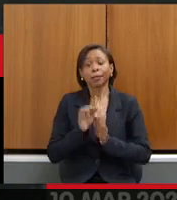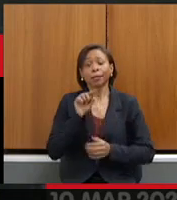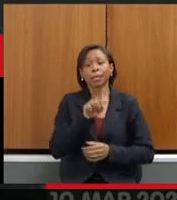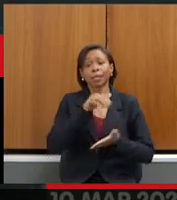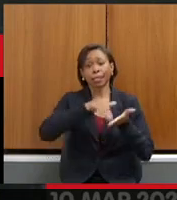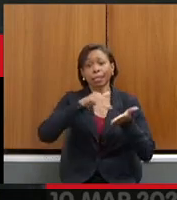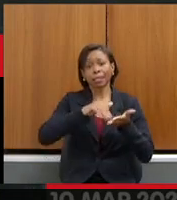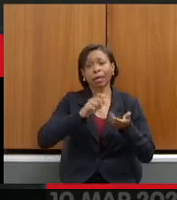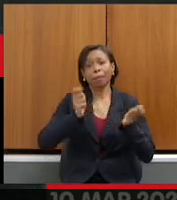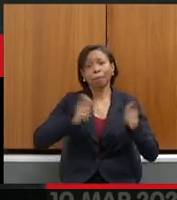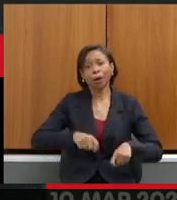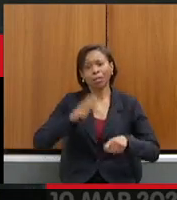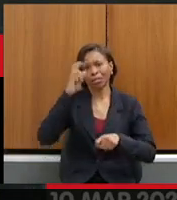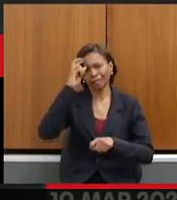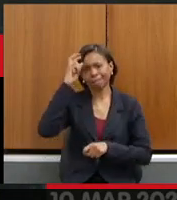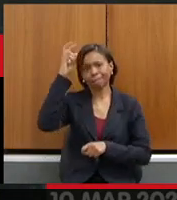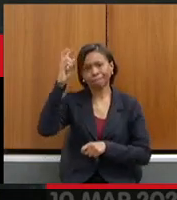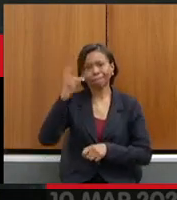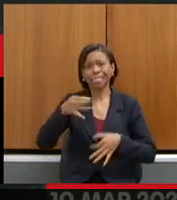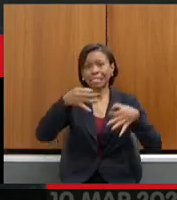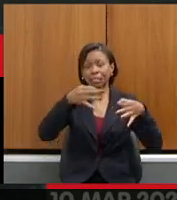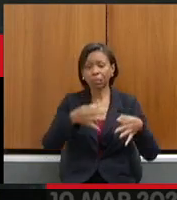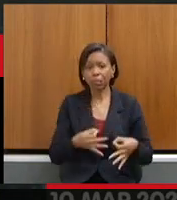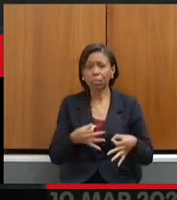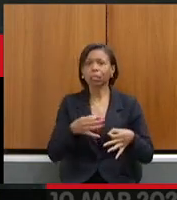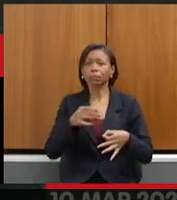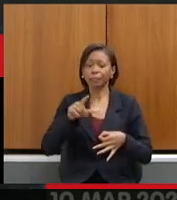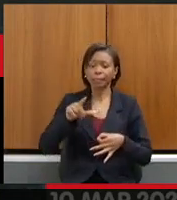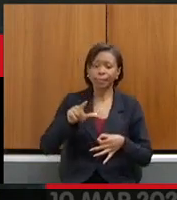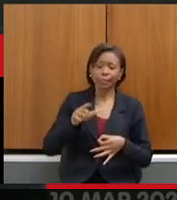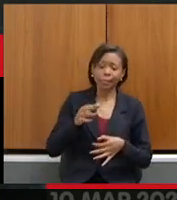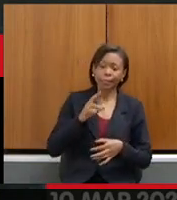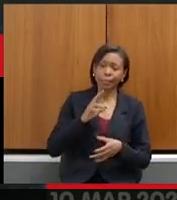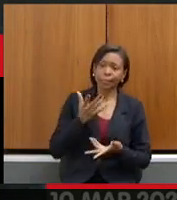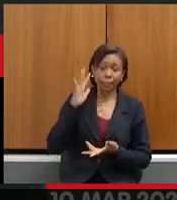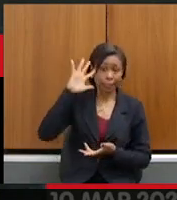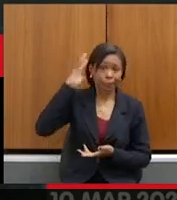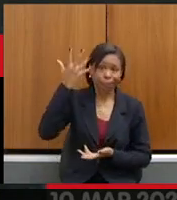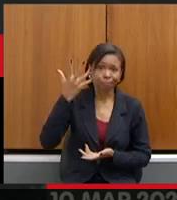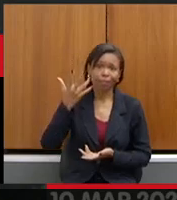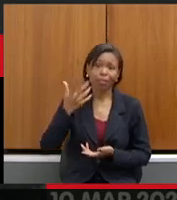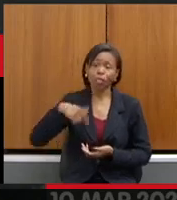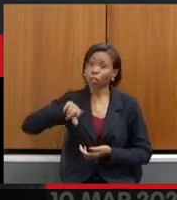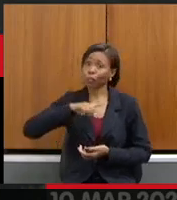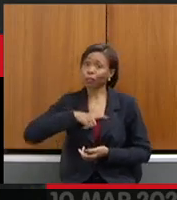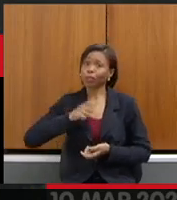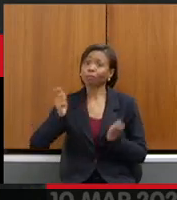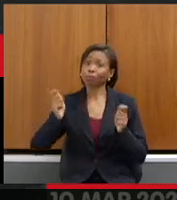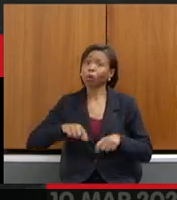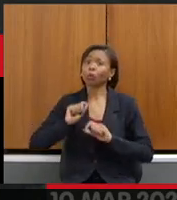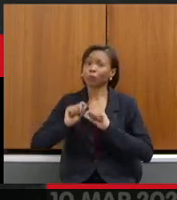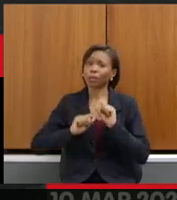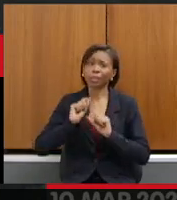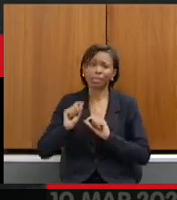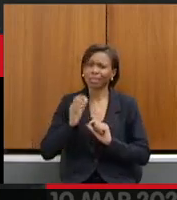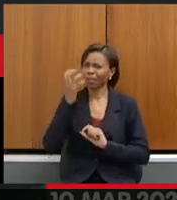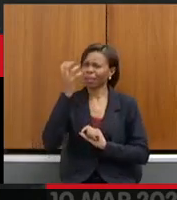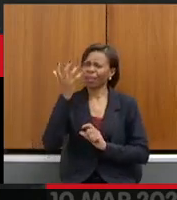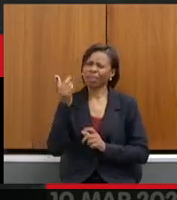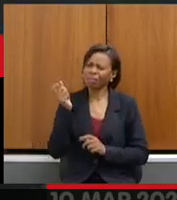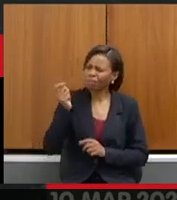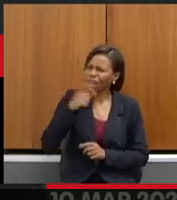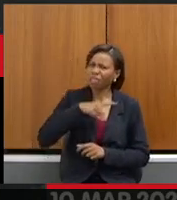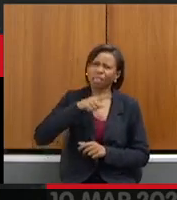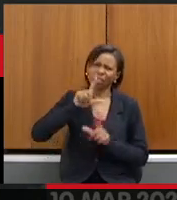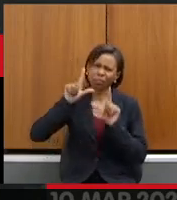justo nas decisões que ele tomar e que a gente aqui também possa sempre sempre seja só peço a Deus todo dia para ser menos hipócrita possível demagogo porque a gente tá falando